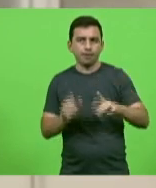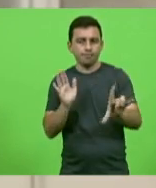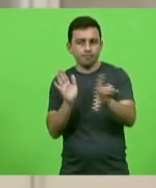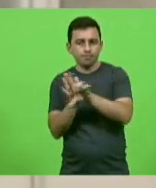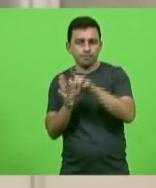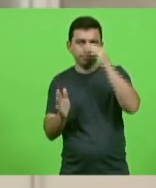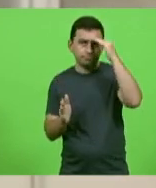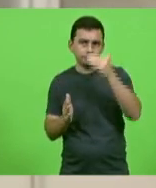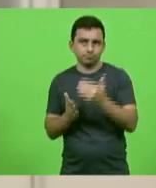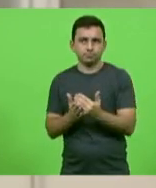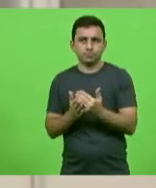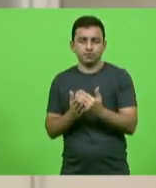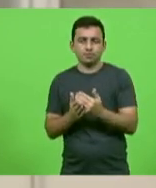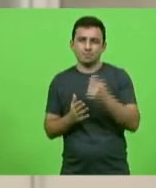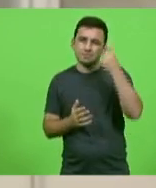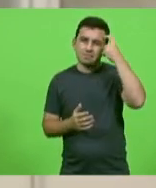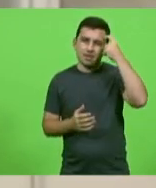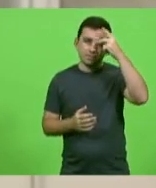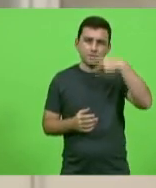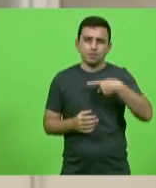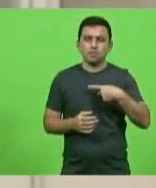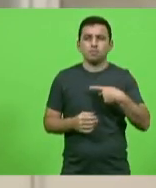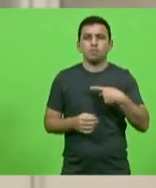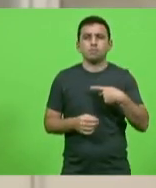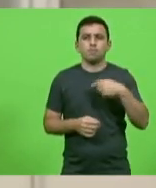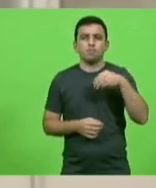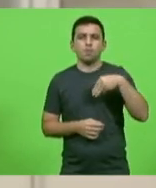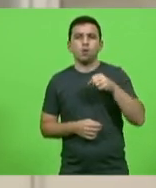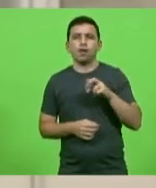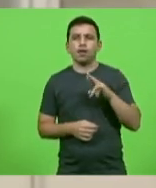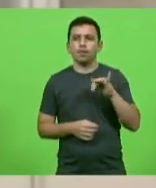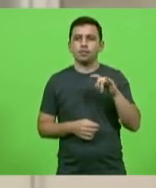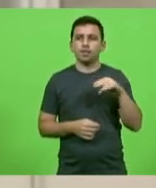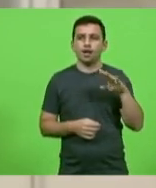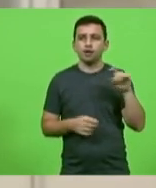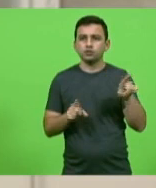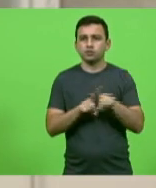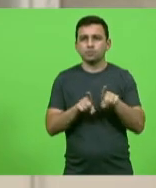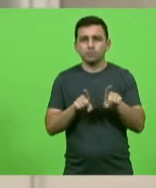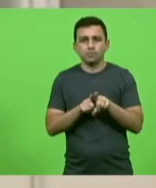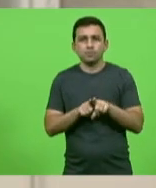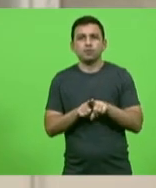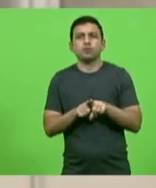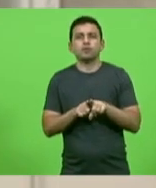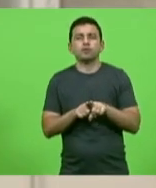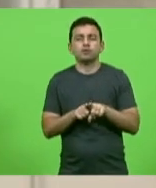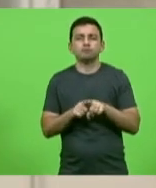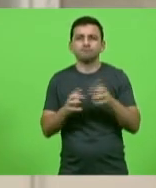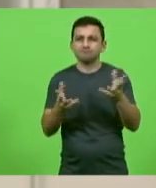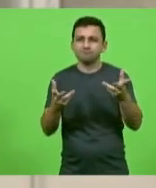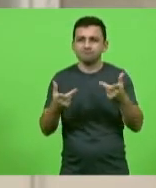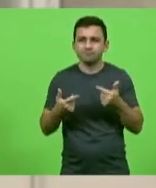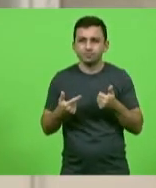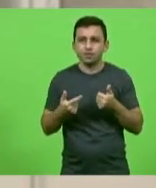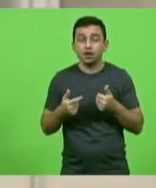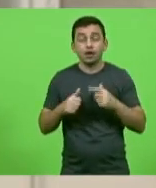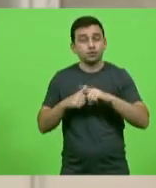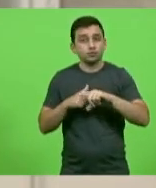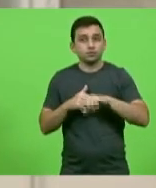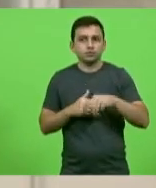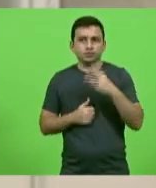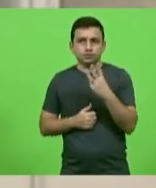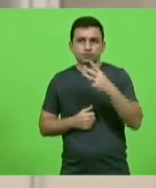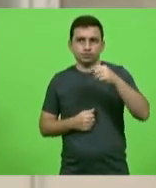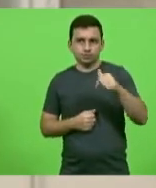legalidade impessoalidade moralidade publicidade e da eficiência conforme consagrado no artigo